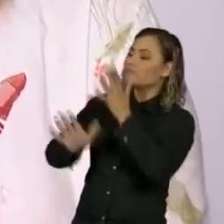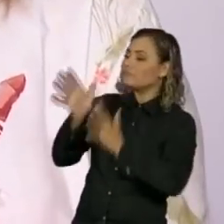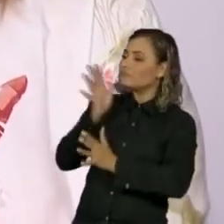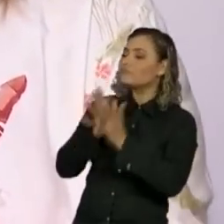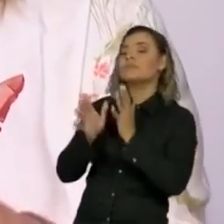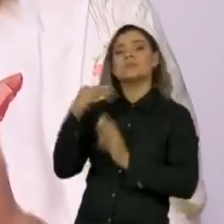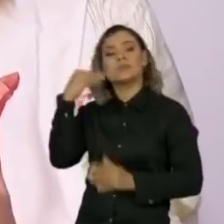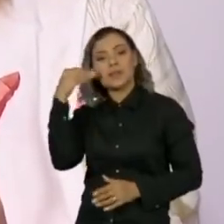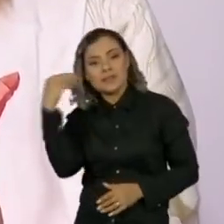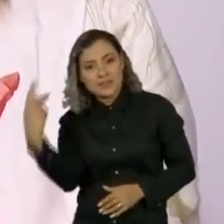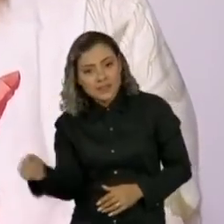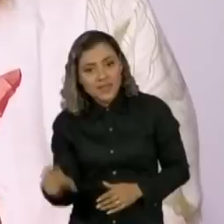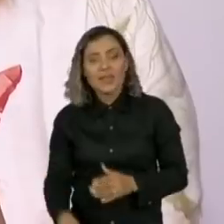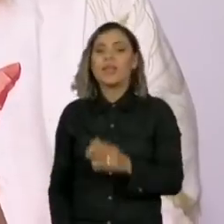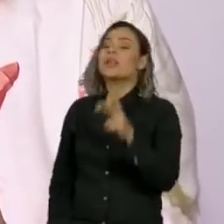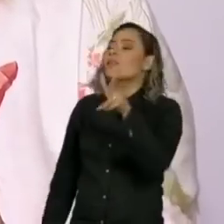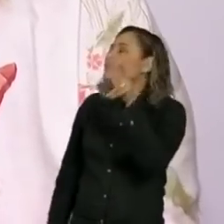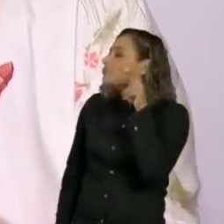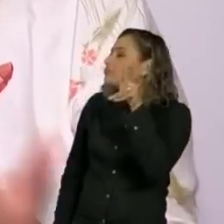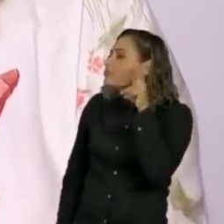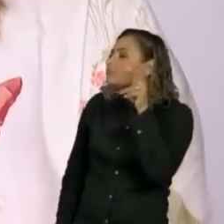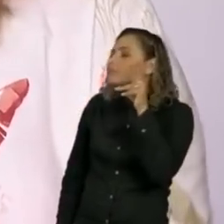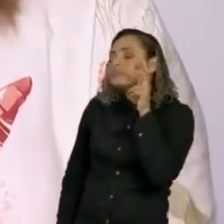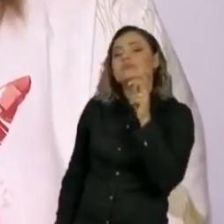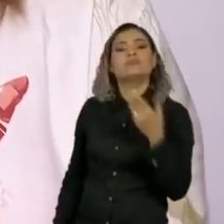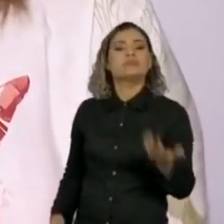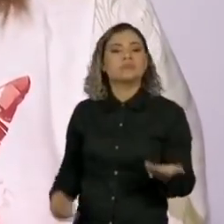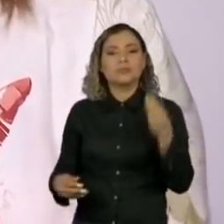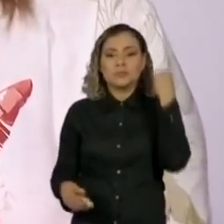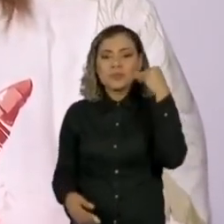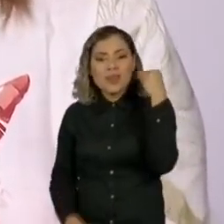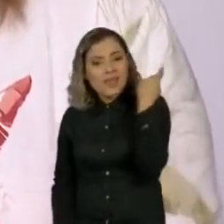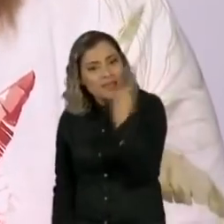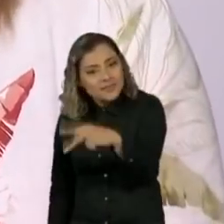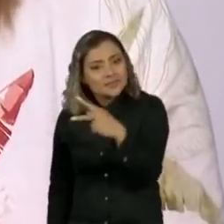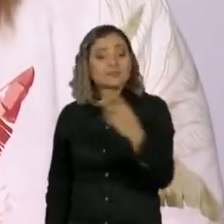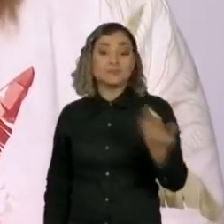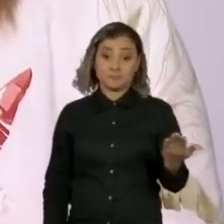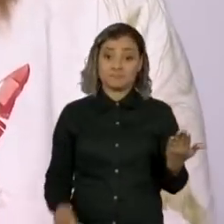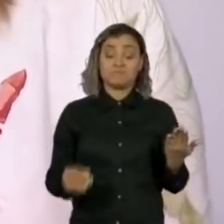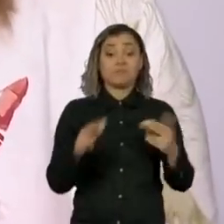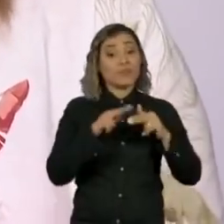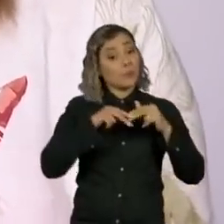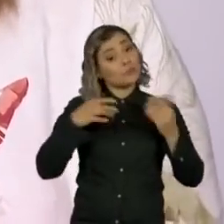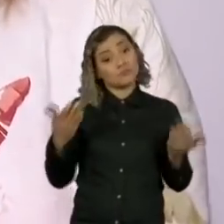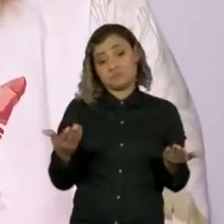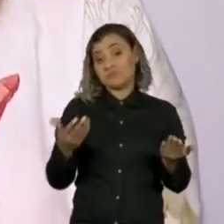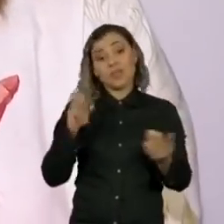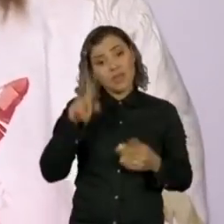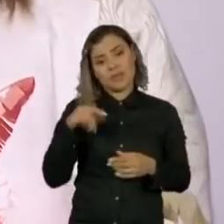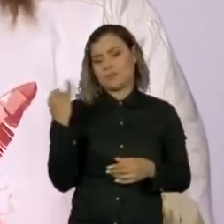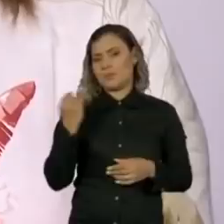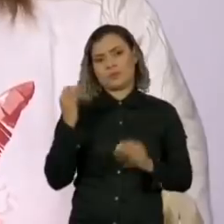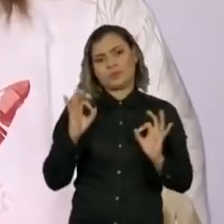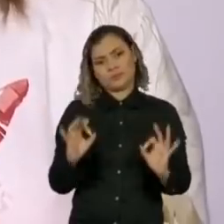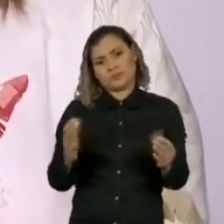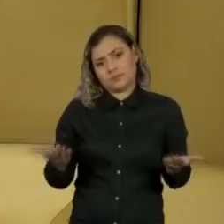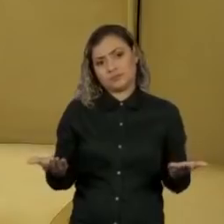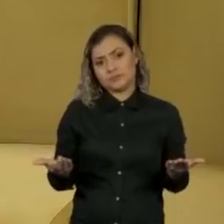vida do outro, você aprende quais são as experiências importantes para o outro e podem ser muito úteis para você